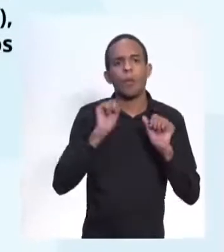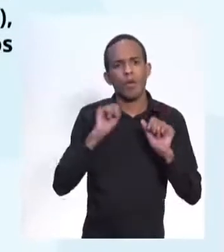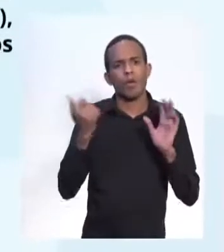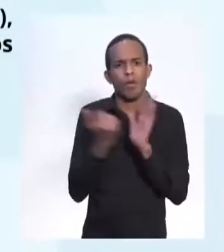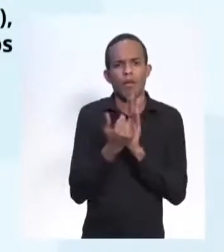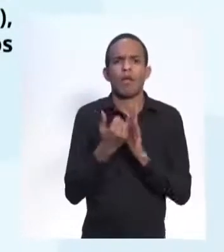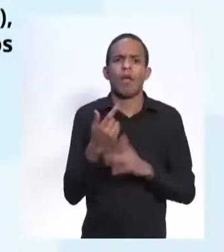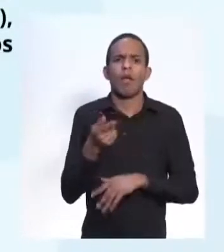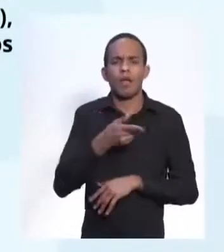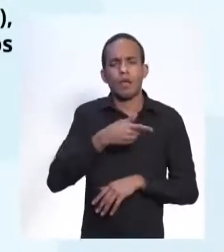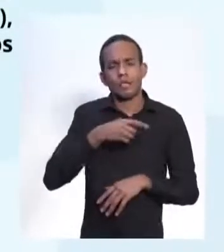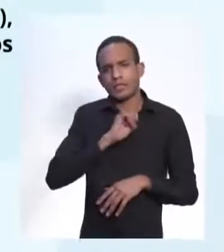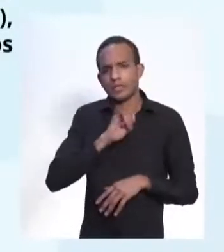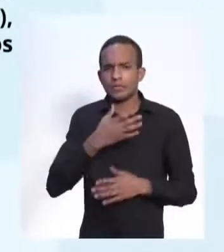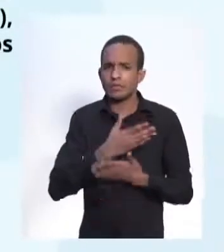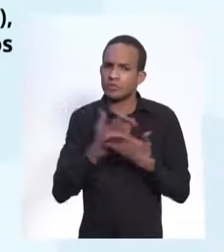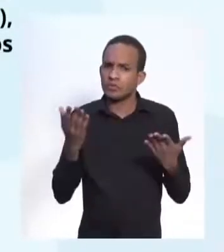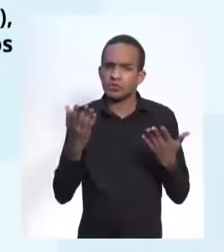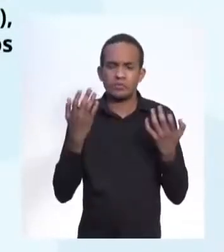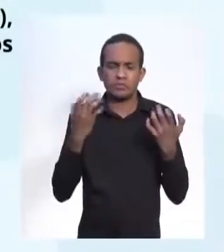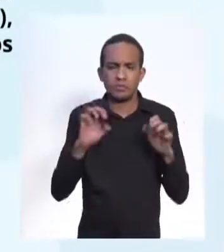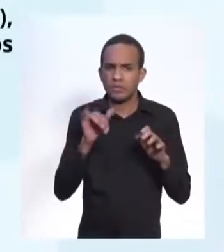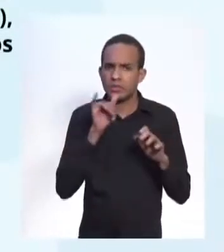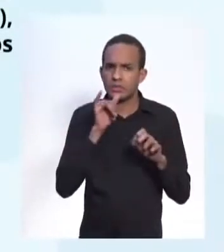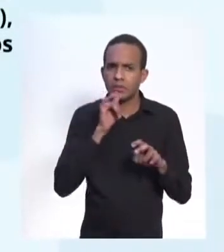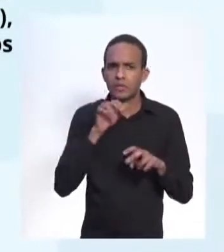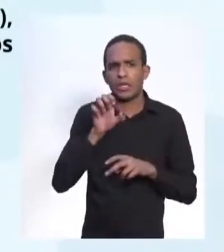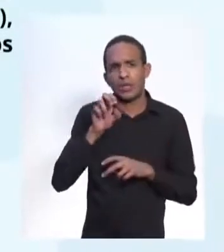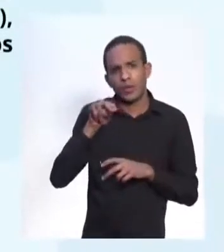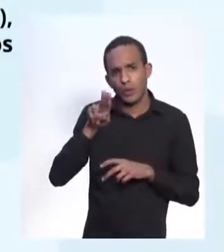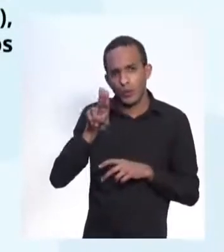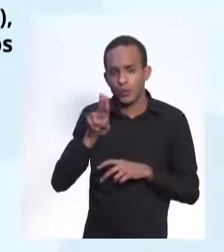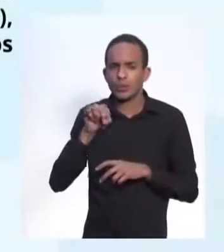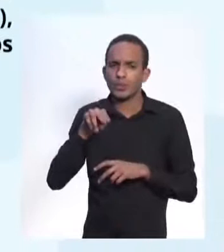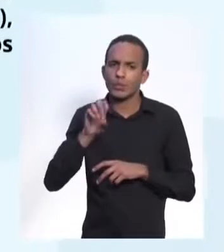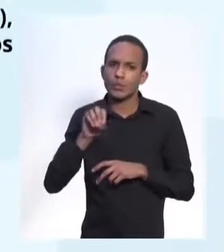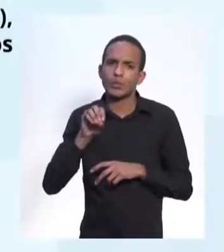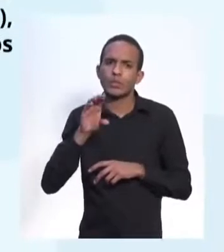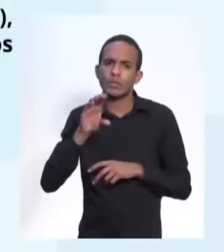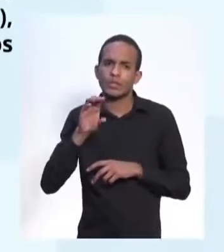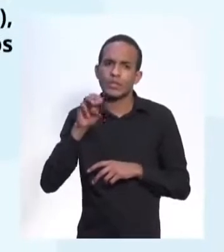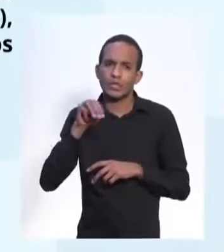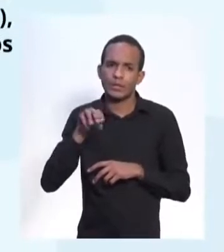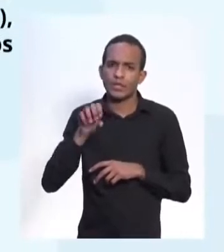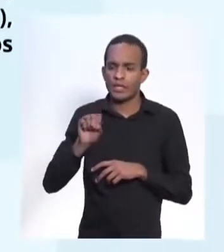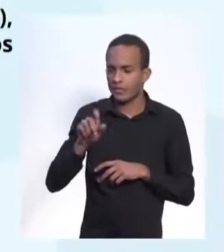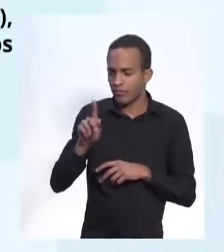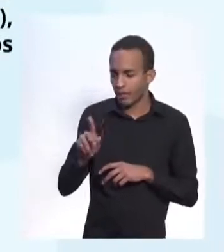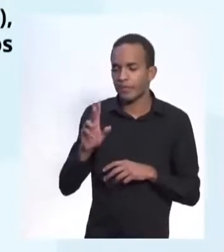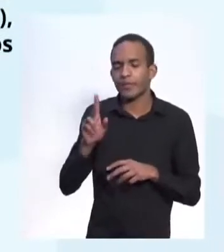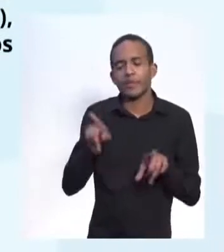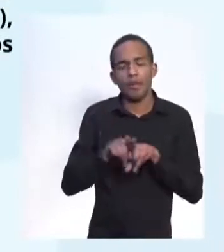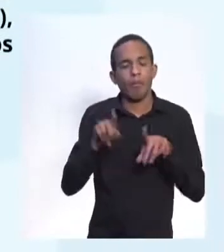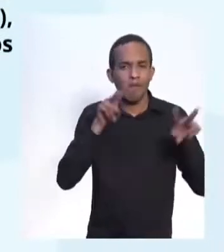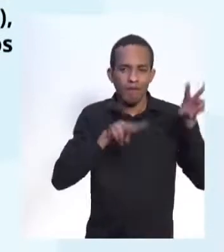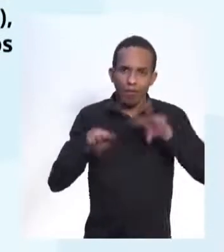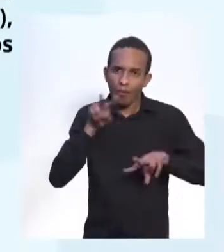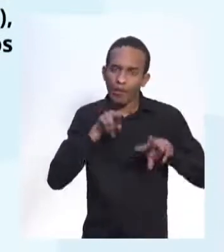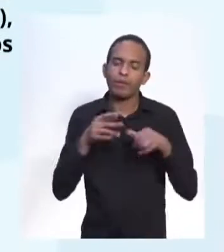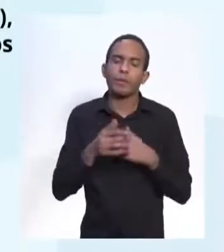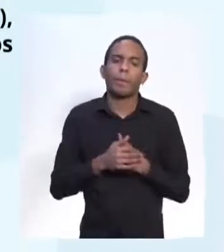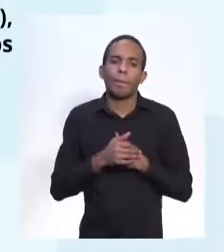marcar, caso vocês não queiram colocar as coisas no eu no CMSB, ou se quiser colocar nos dois, vou ficar muito contente que eu já visualizo também.